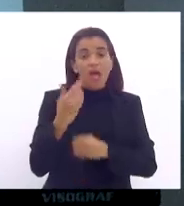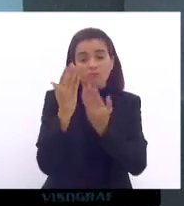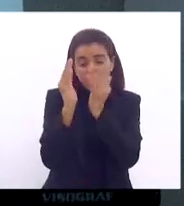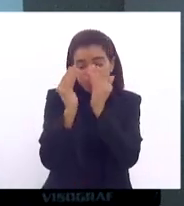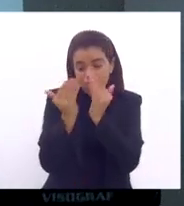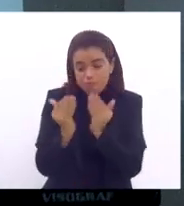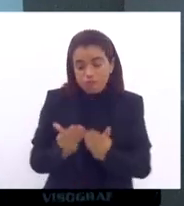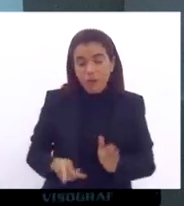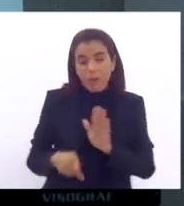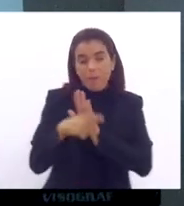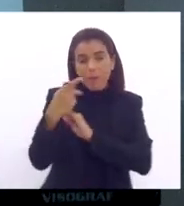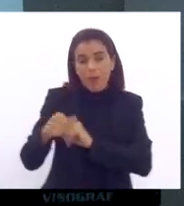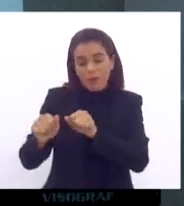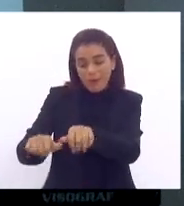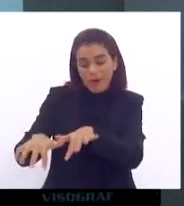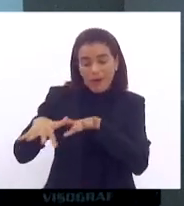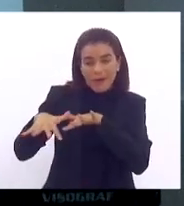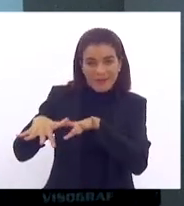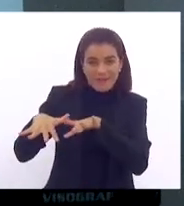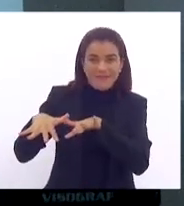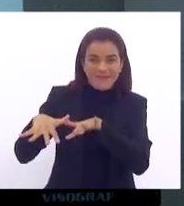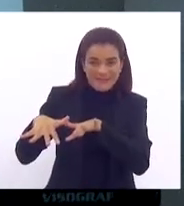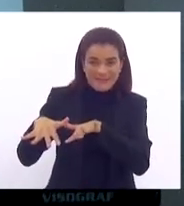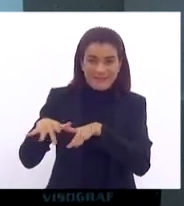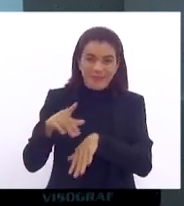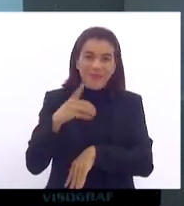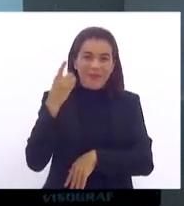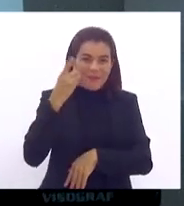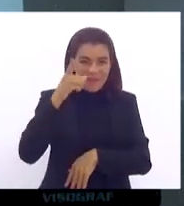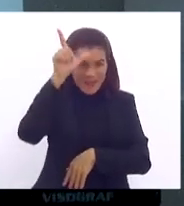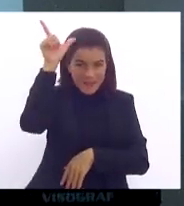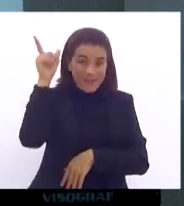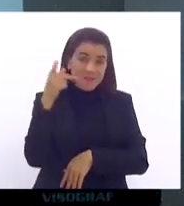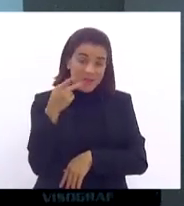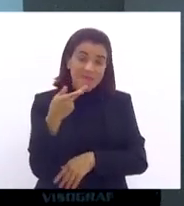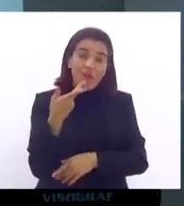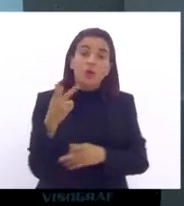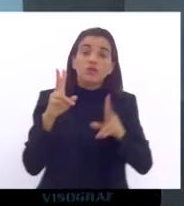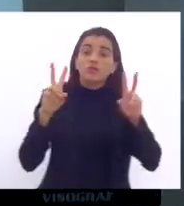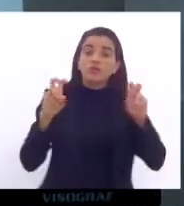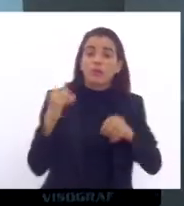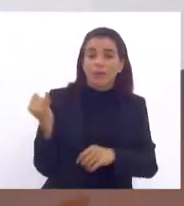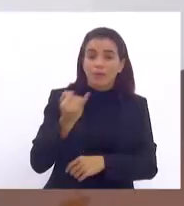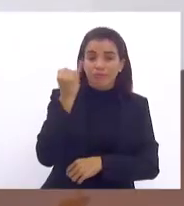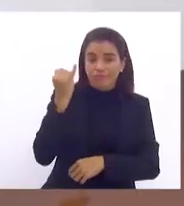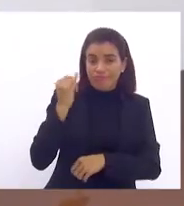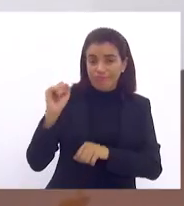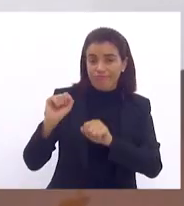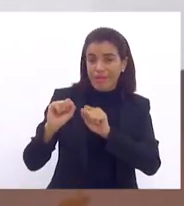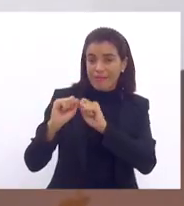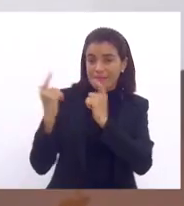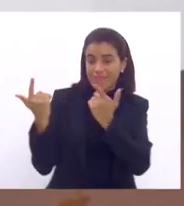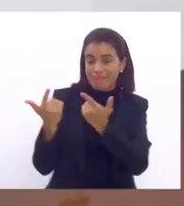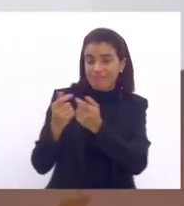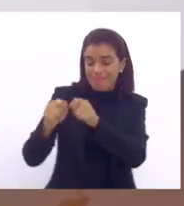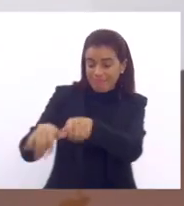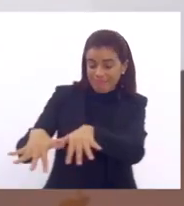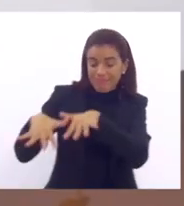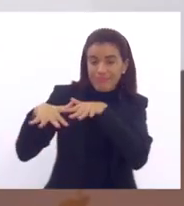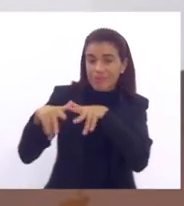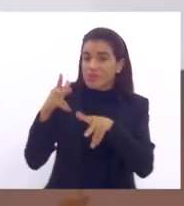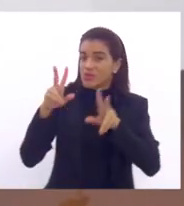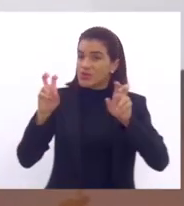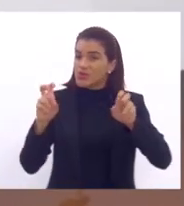Legislativa né o Dr Lu Deputado luí Paulo né dizia agora H pouco da importância da casa Legislativa tomar esse tipo de decisão quando se trata de